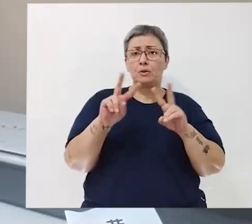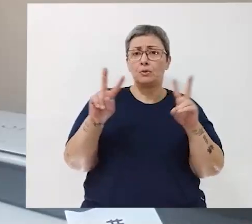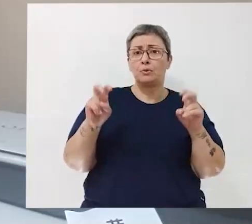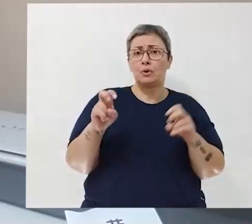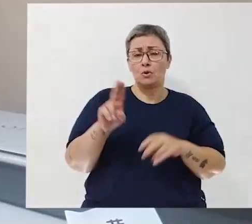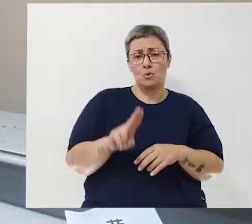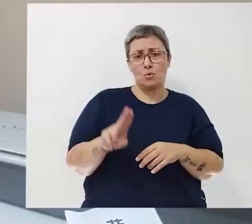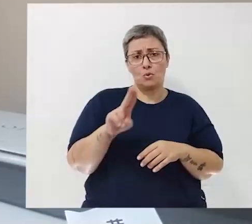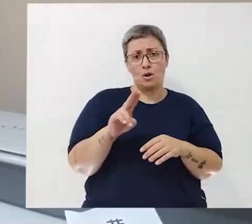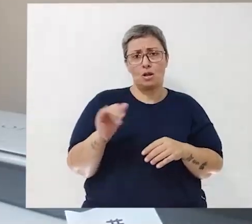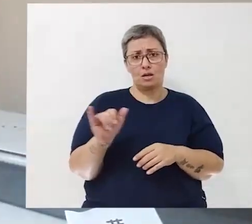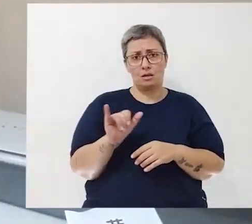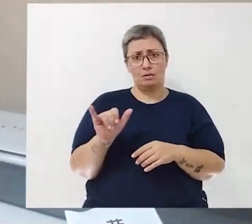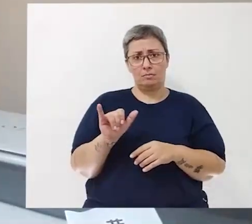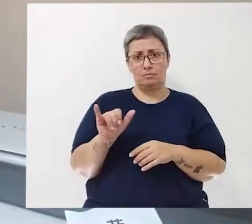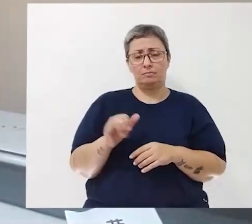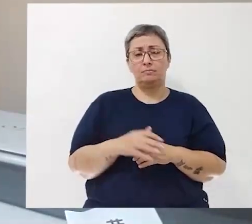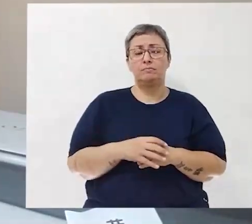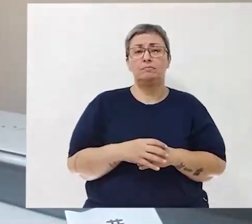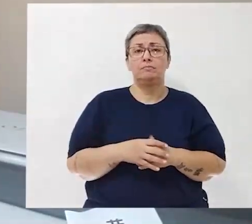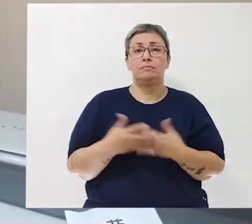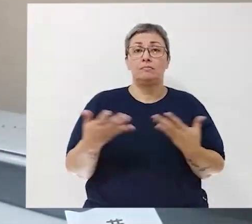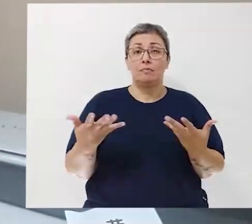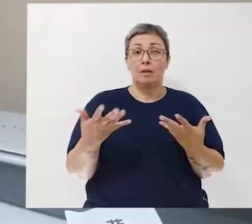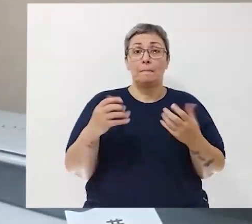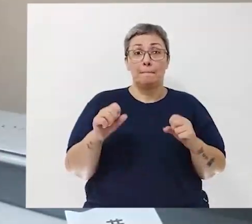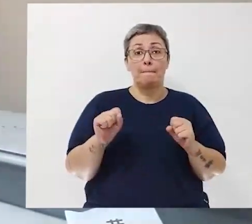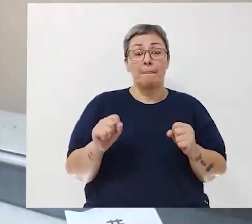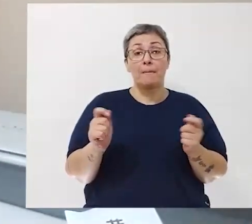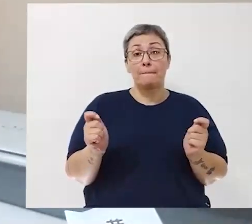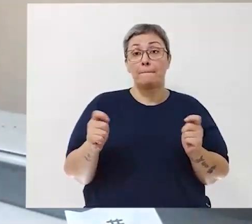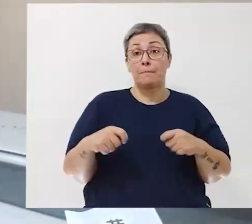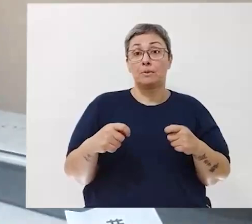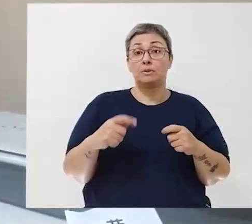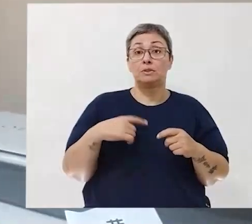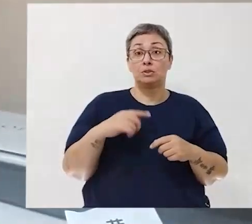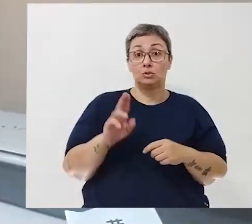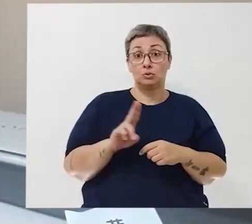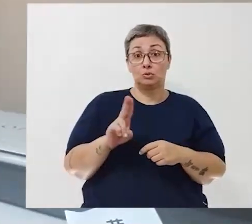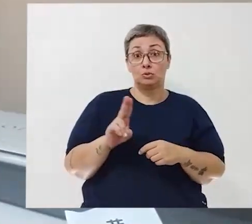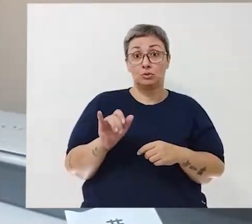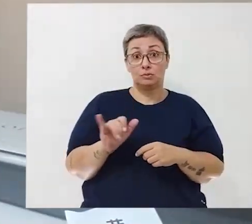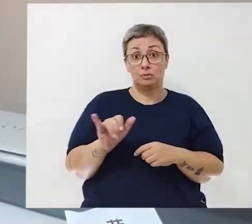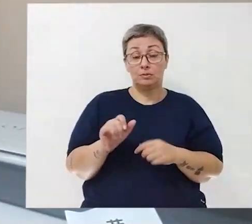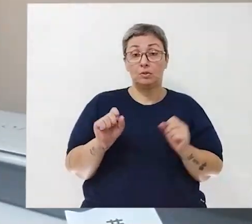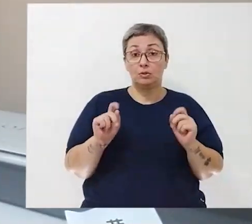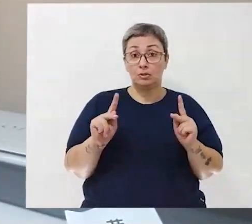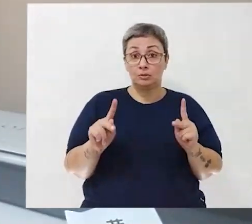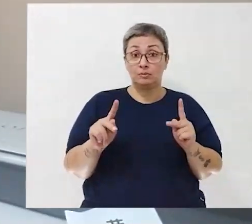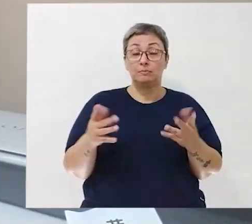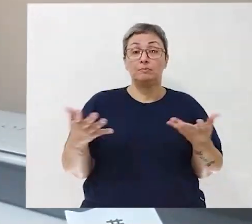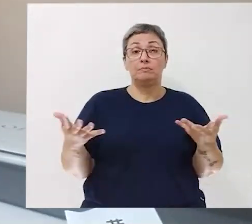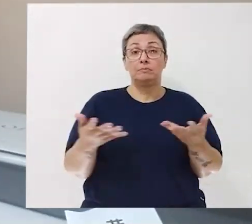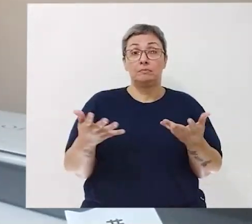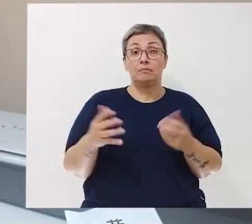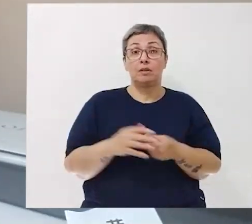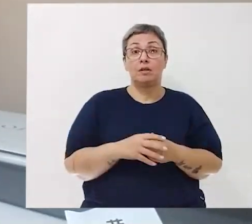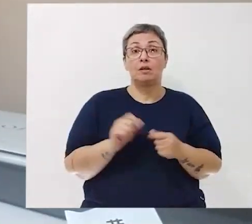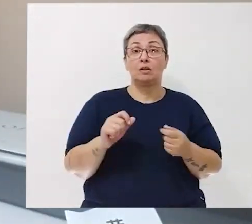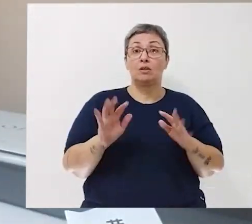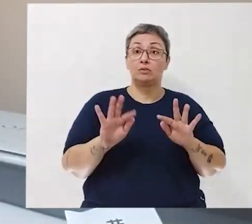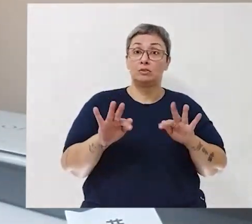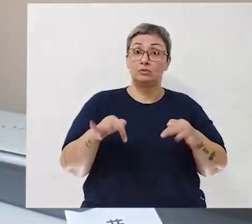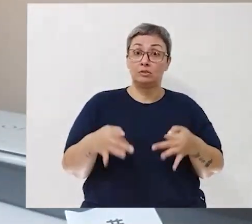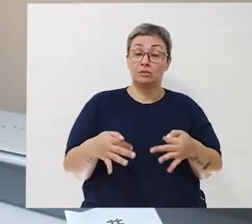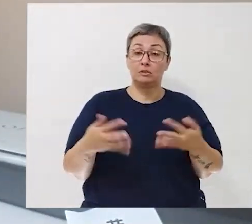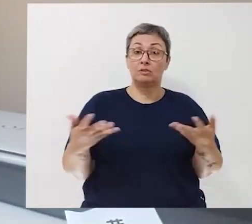esse uso da energia, né? Possibilidades para o uso dessa energia, ok? Bom, por hoje